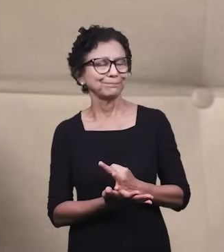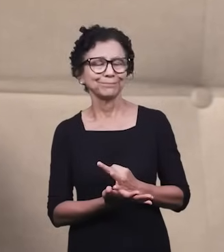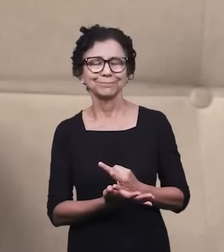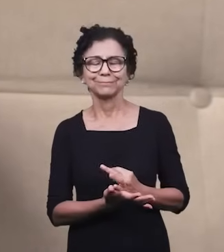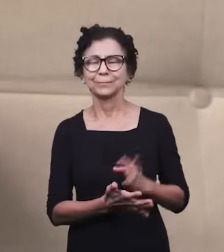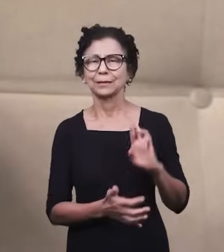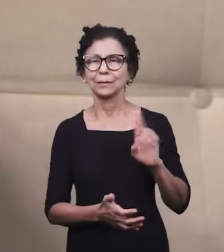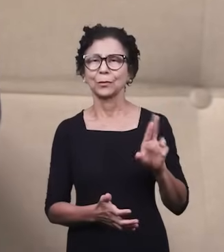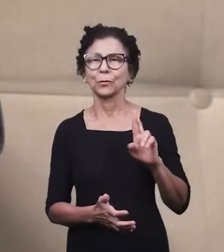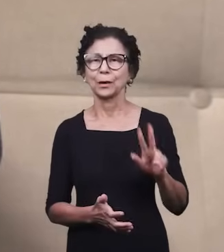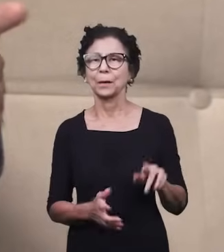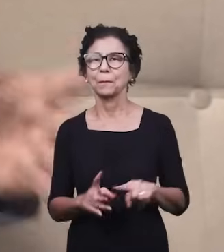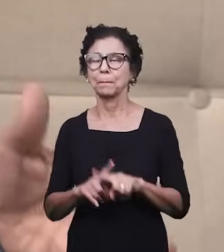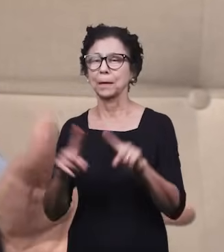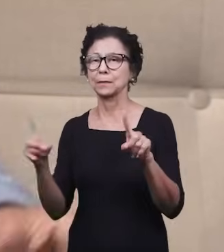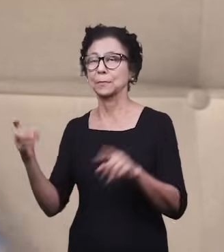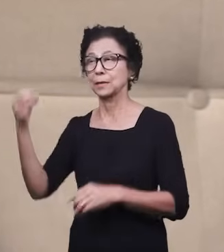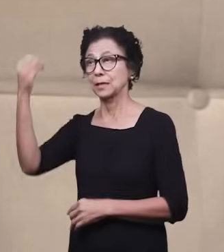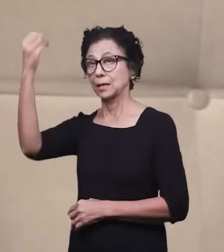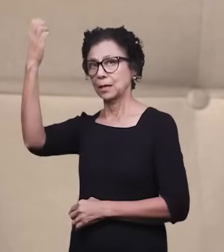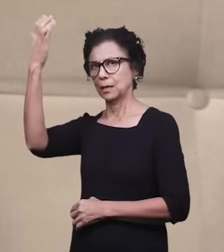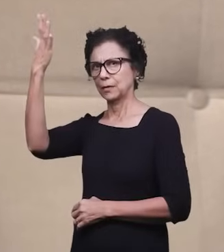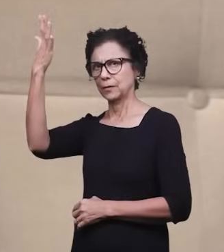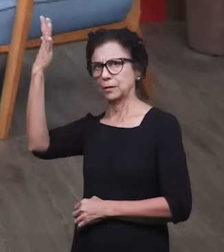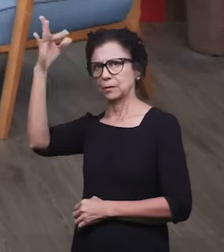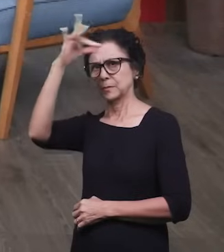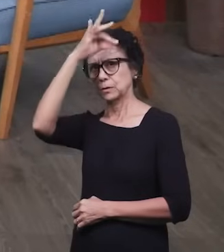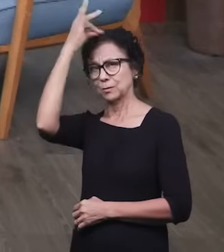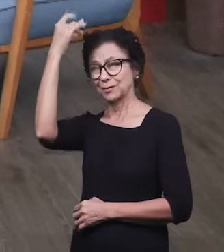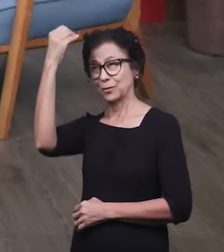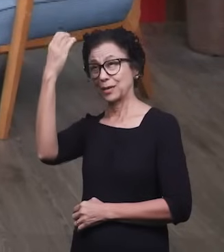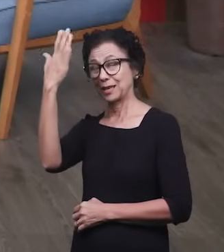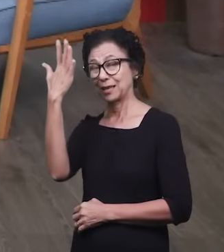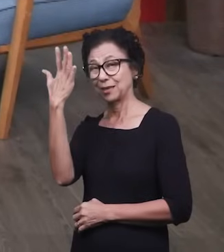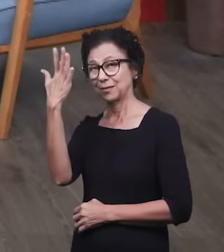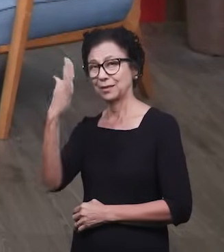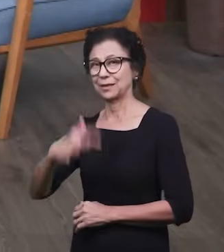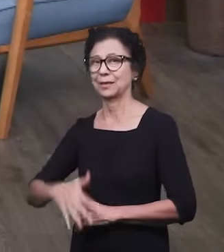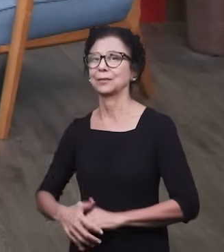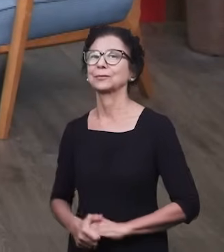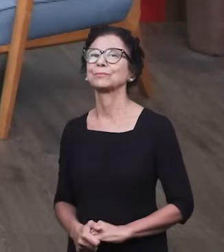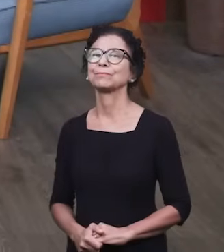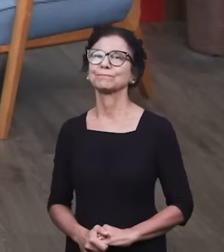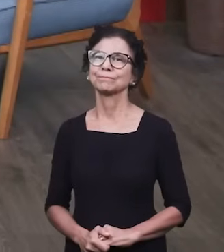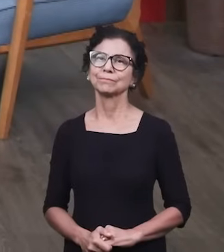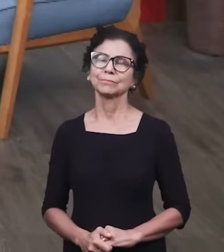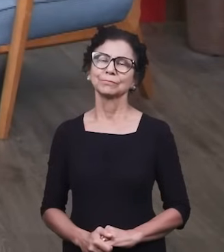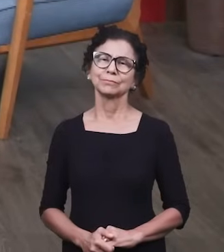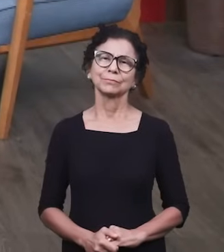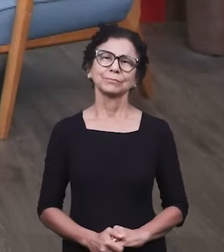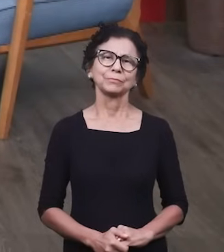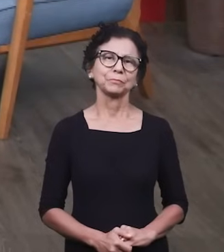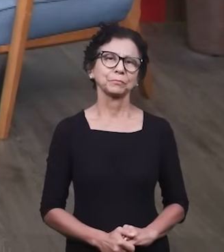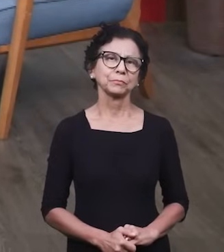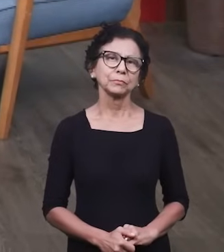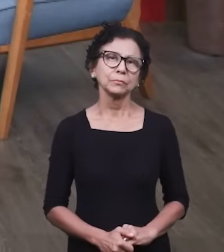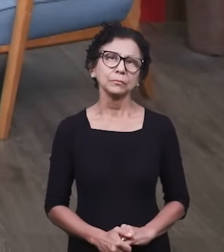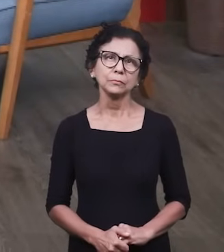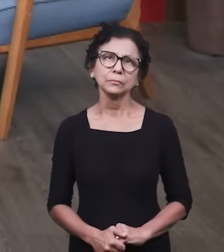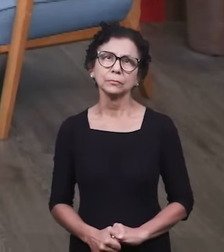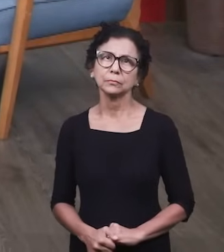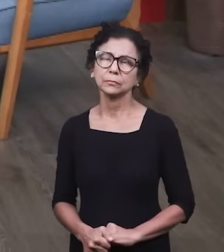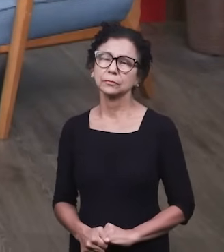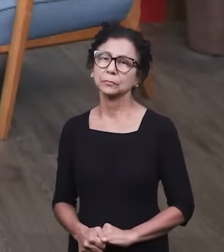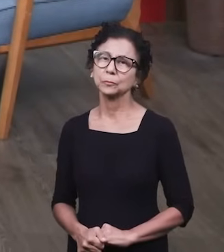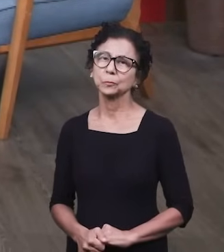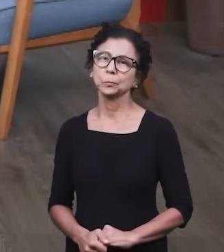da revelação do Espírito Santo. Porque se o Senhor não se revelar, o homem não